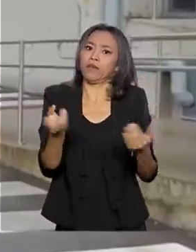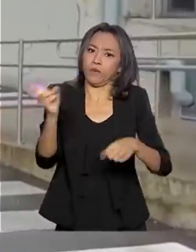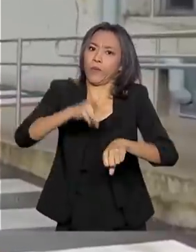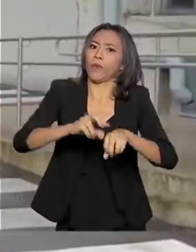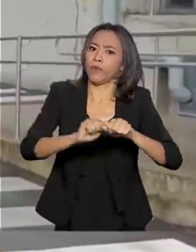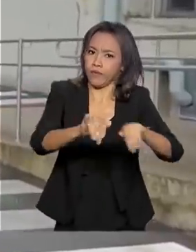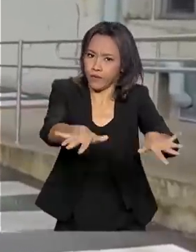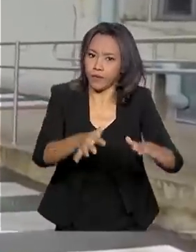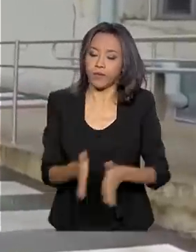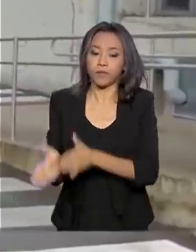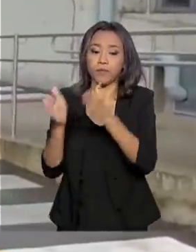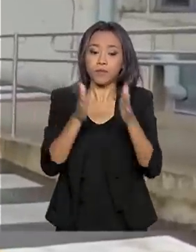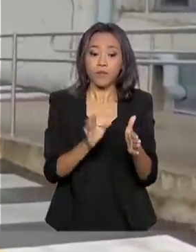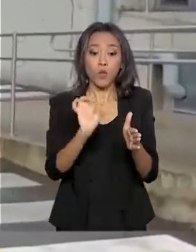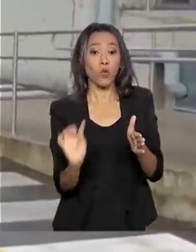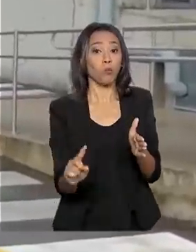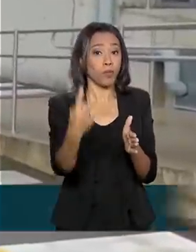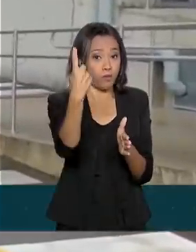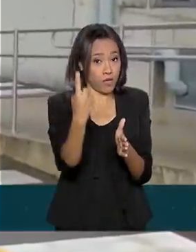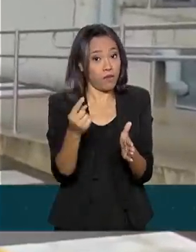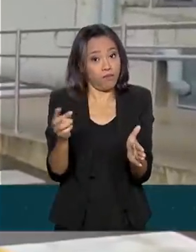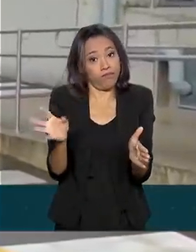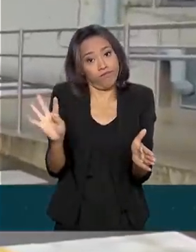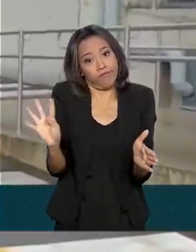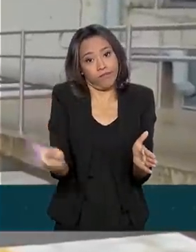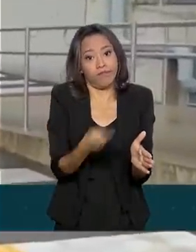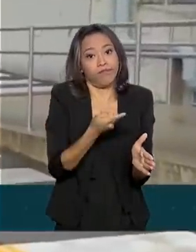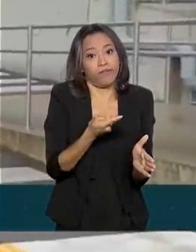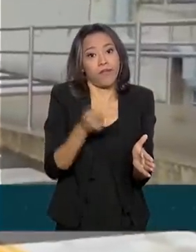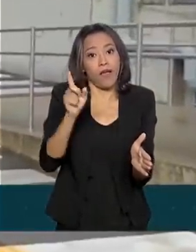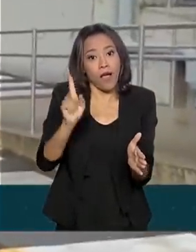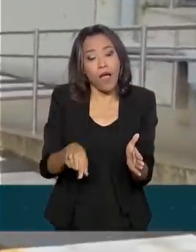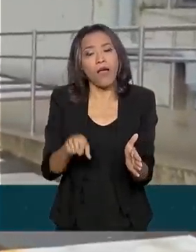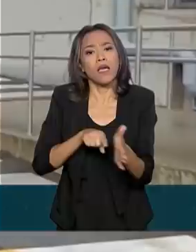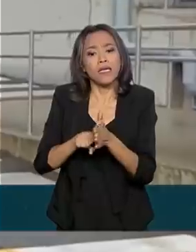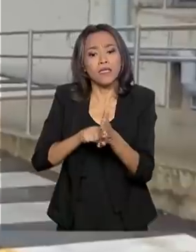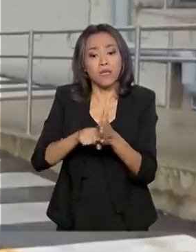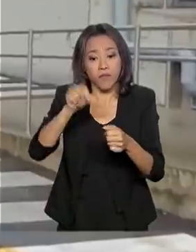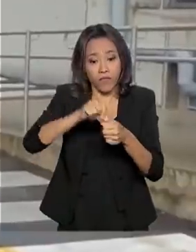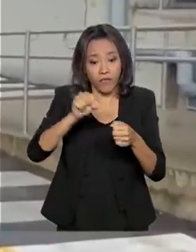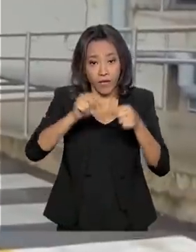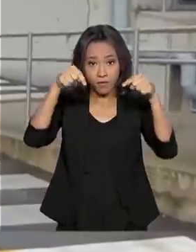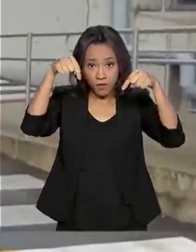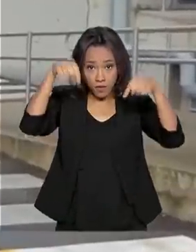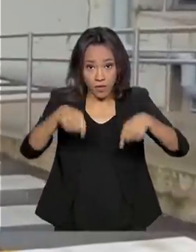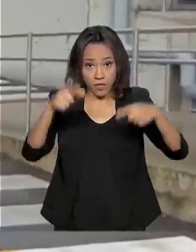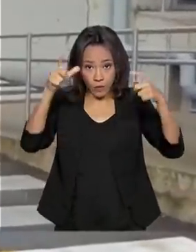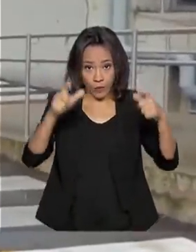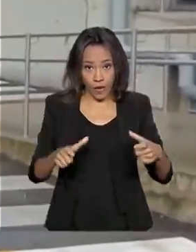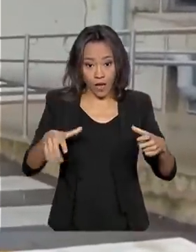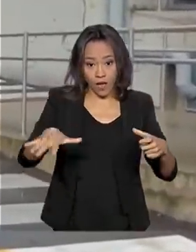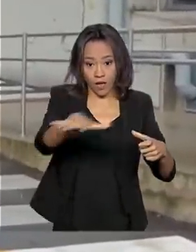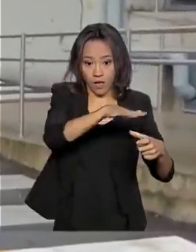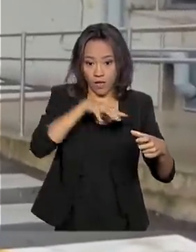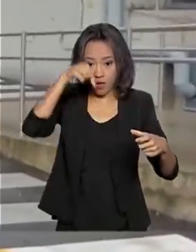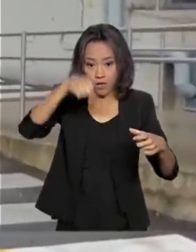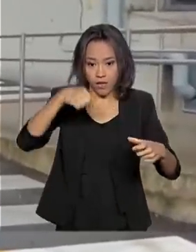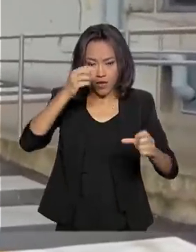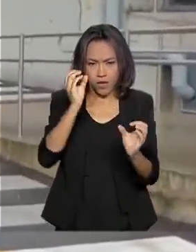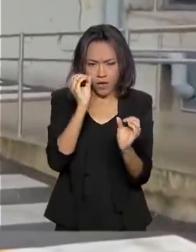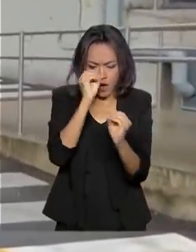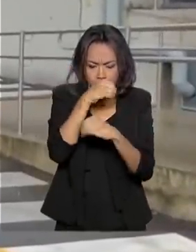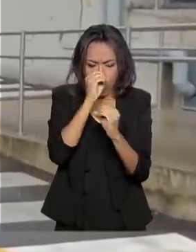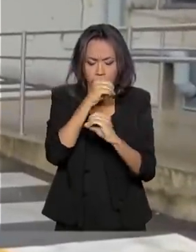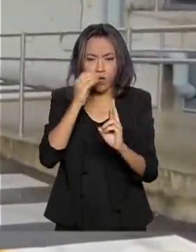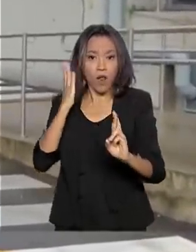O primeiro caso de coronavírus no país foi confirmado a partir de exames feitos aqui no Instituto Adolf Lutz, laboratório de referência